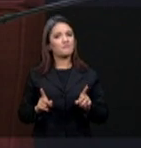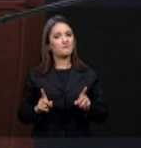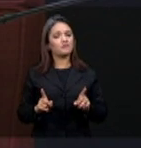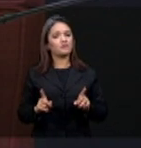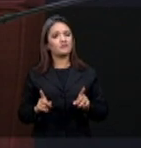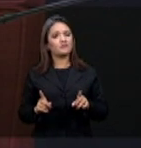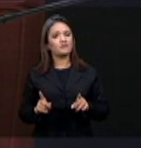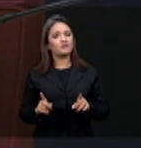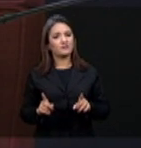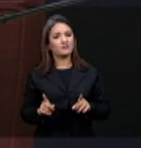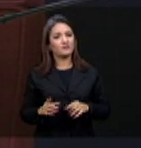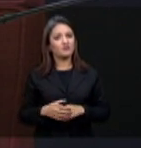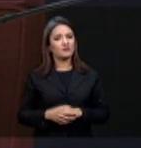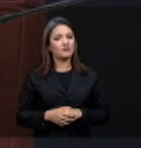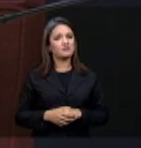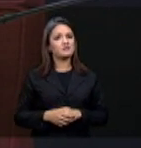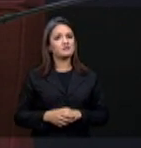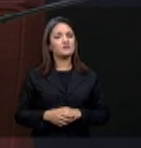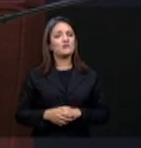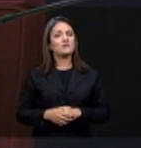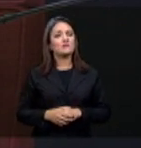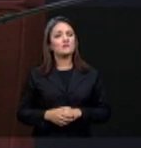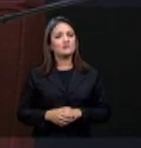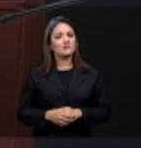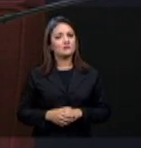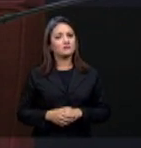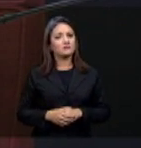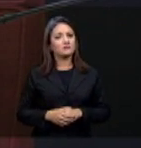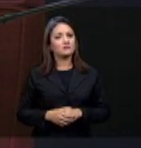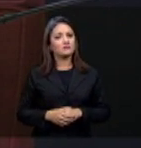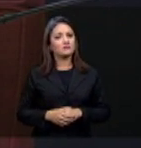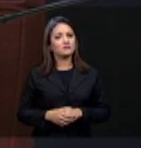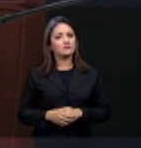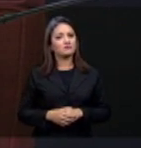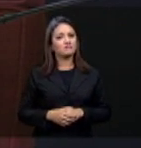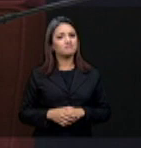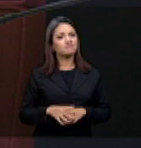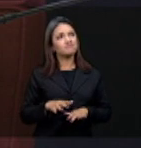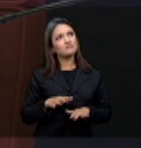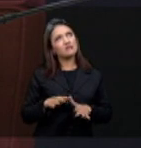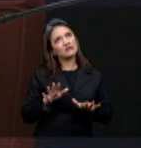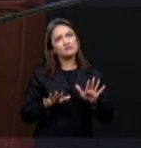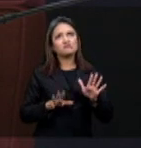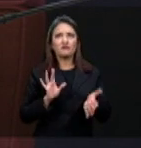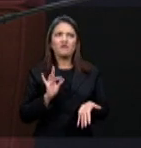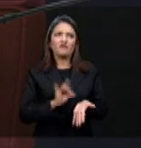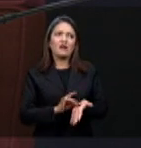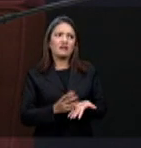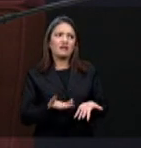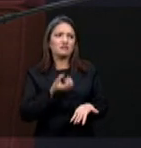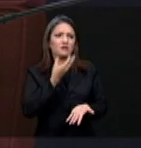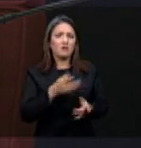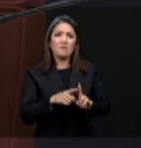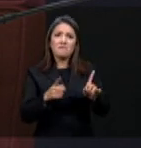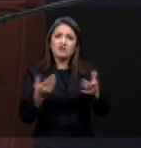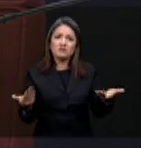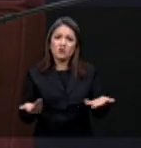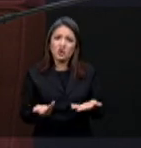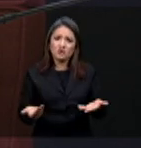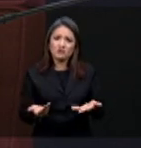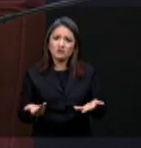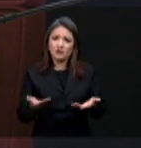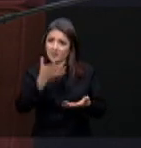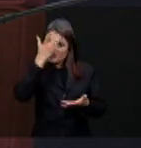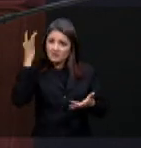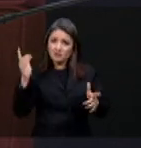escutar o que é que querem me dizer ao contrário do que eu penso porque talvez seja verdade mas eu tenho dúvidas Porque hoje a